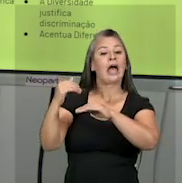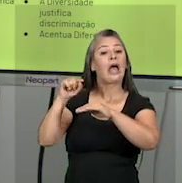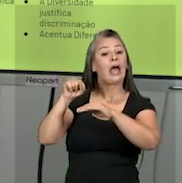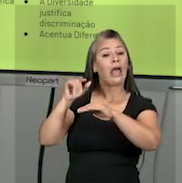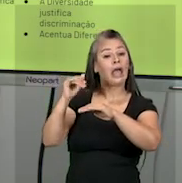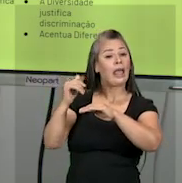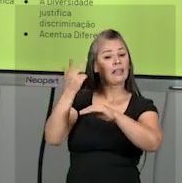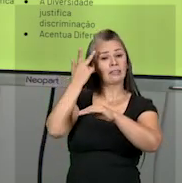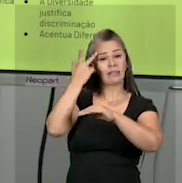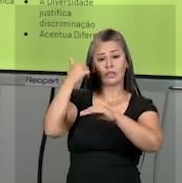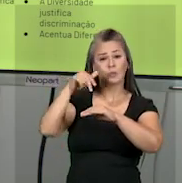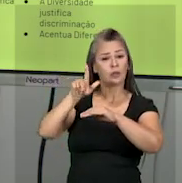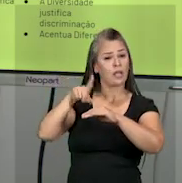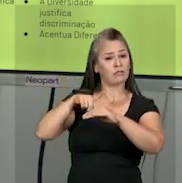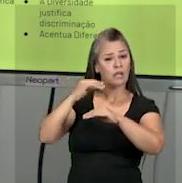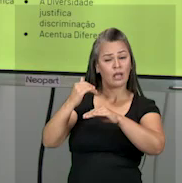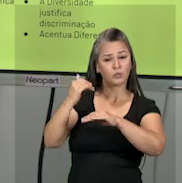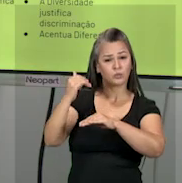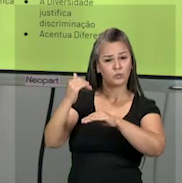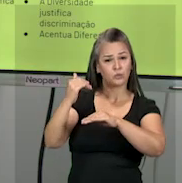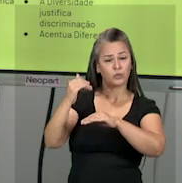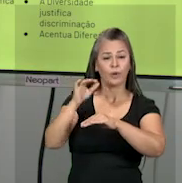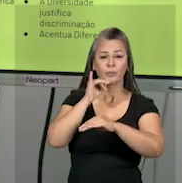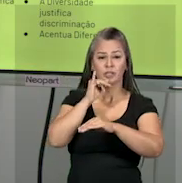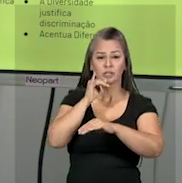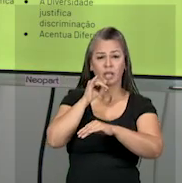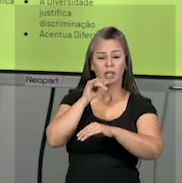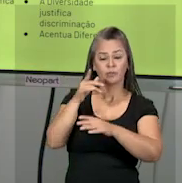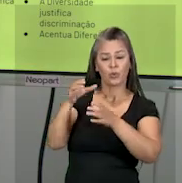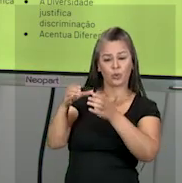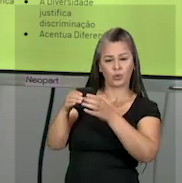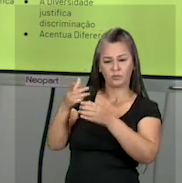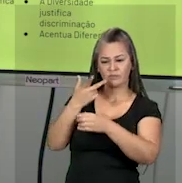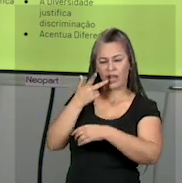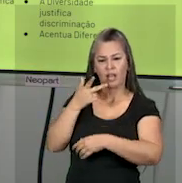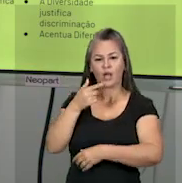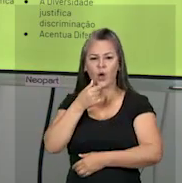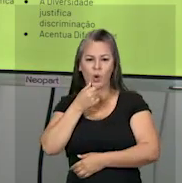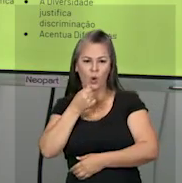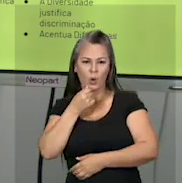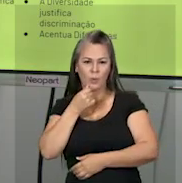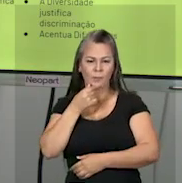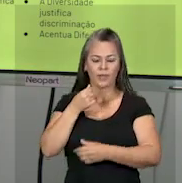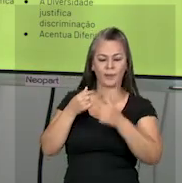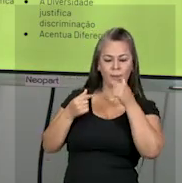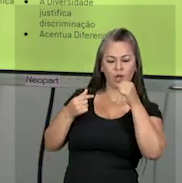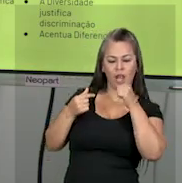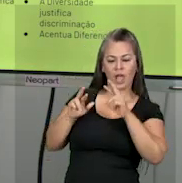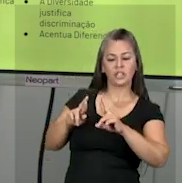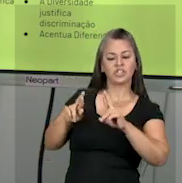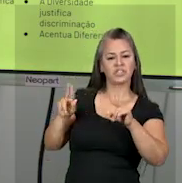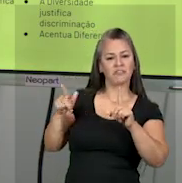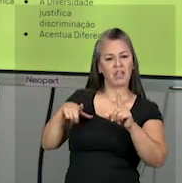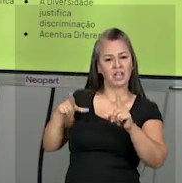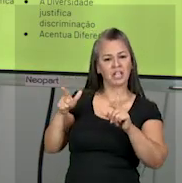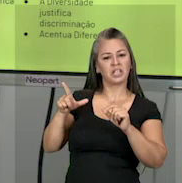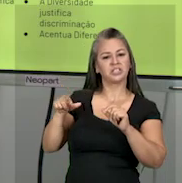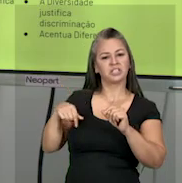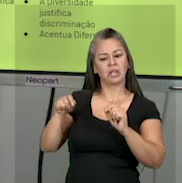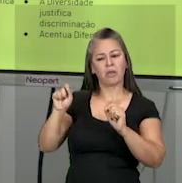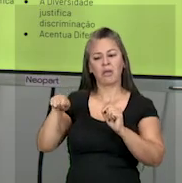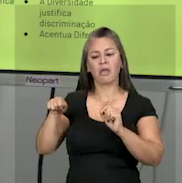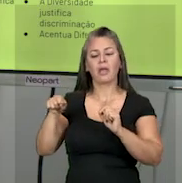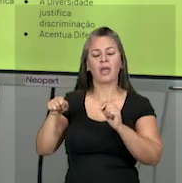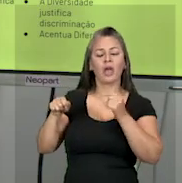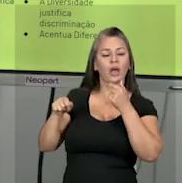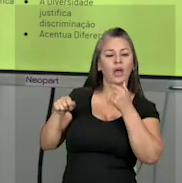como naturais. Muitos grupos à direita, por exemplo, compreendem que a diferença entre homens e mulheres é natural e que não tem nada que a gente possa fazer a isso,